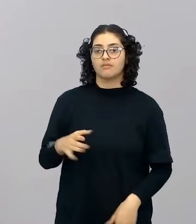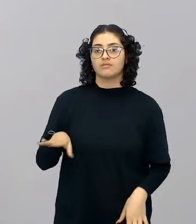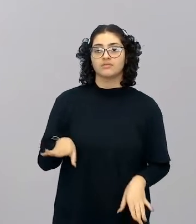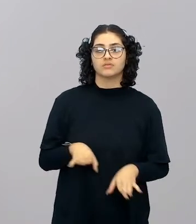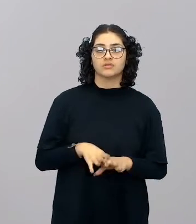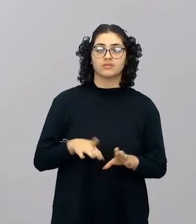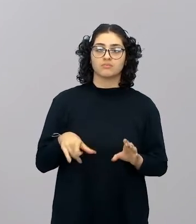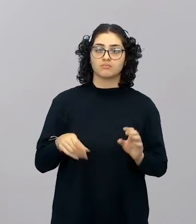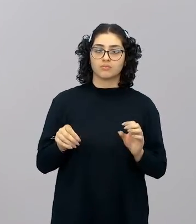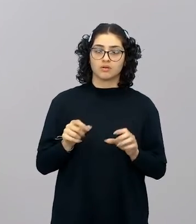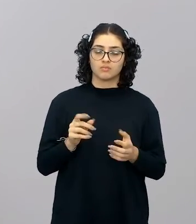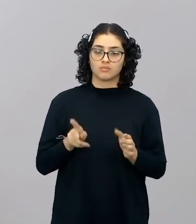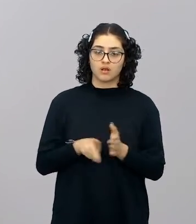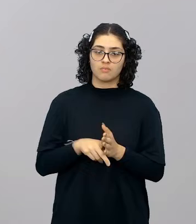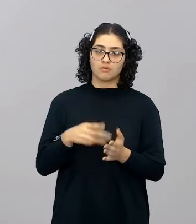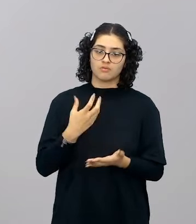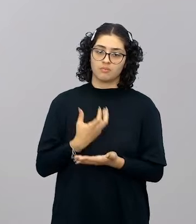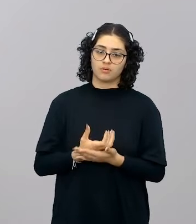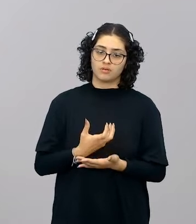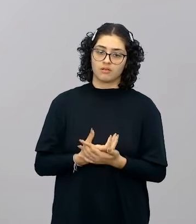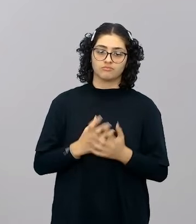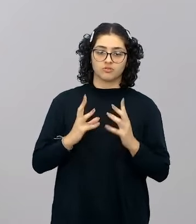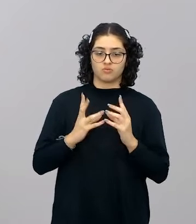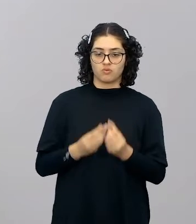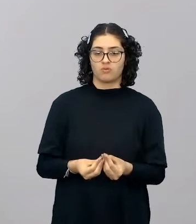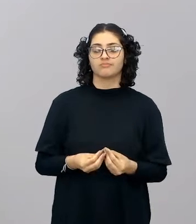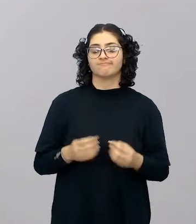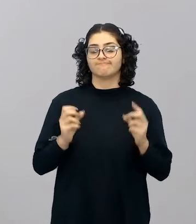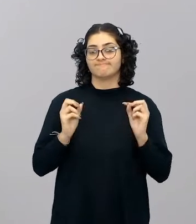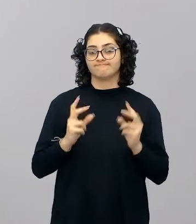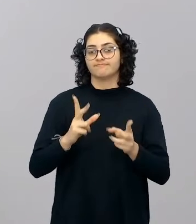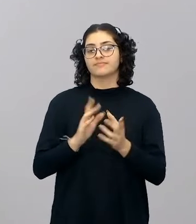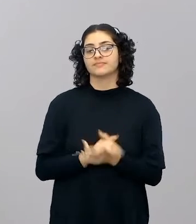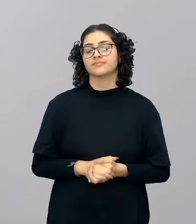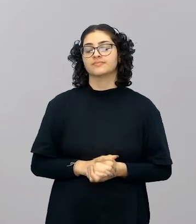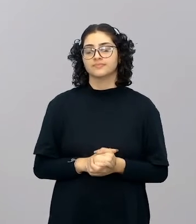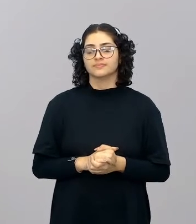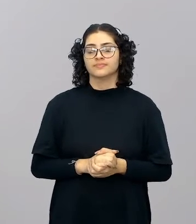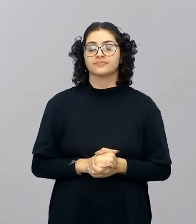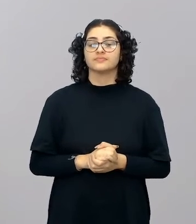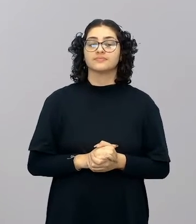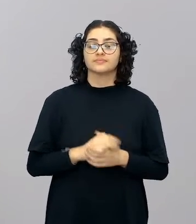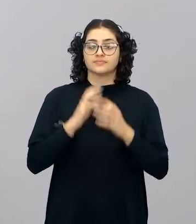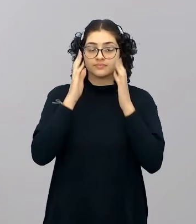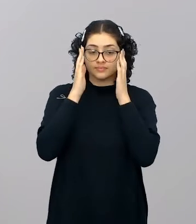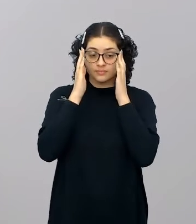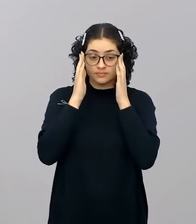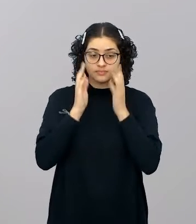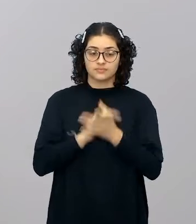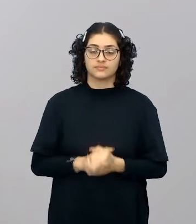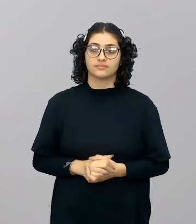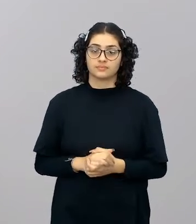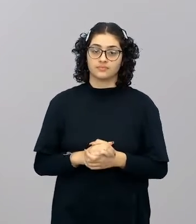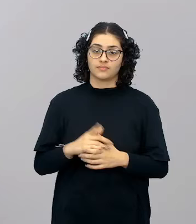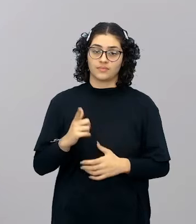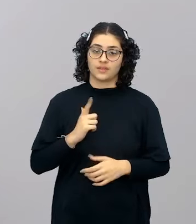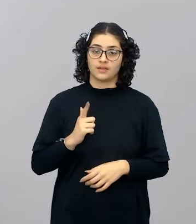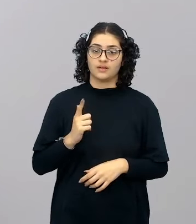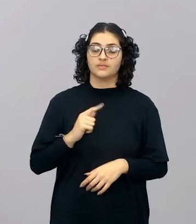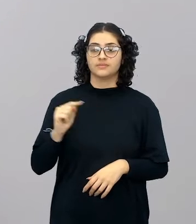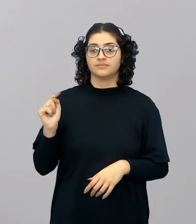nosso componente também de maneira geral. Então, a gente vai estar aí com esses dois eixos estruturantes, que a gente vai estar